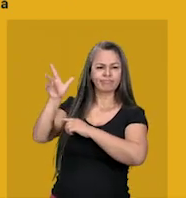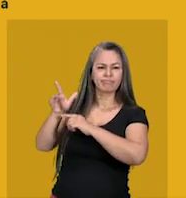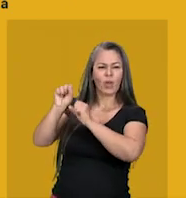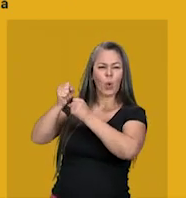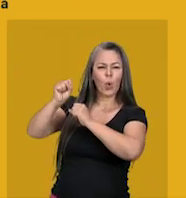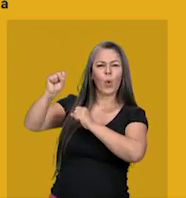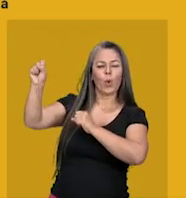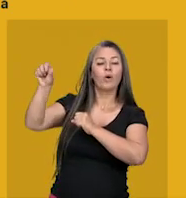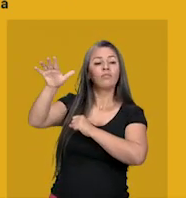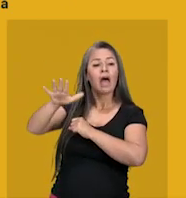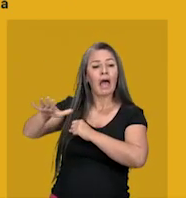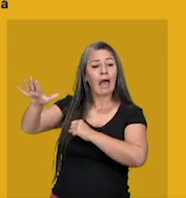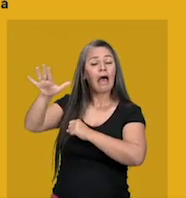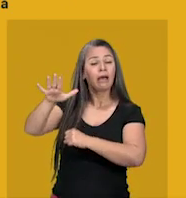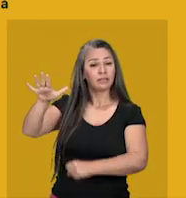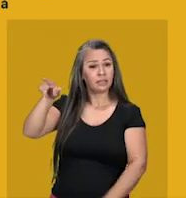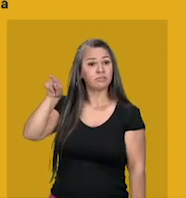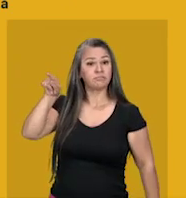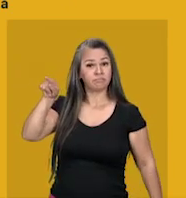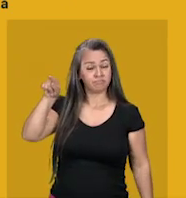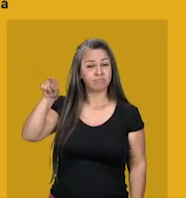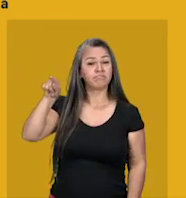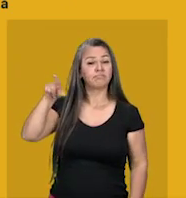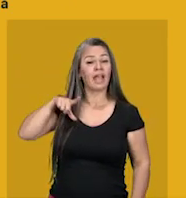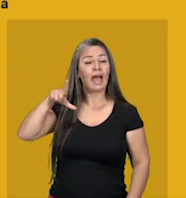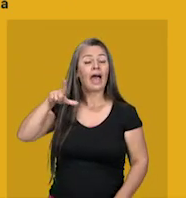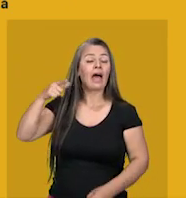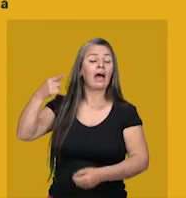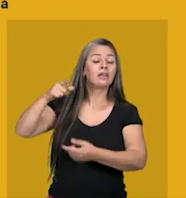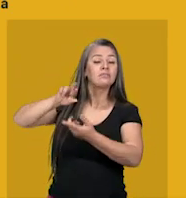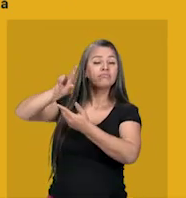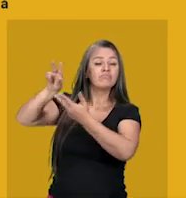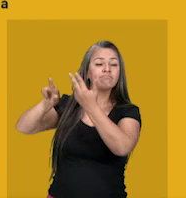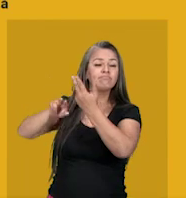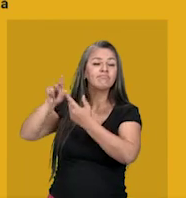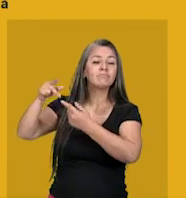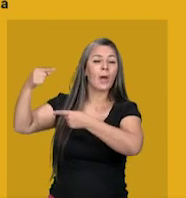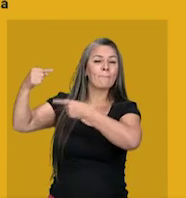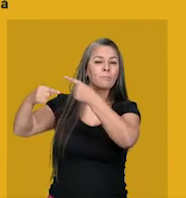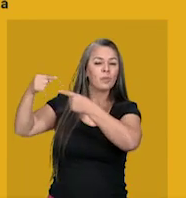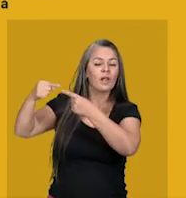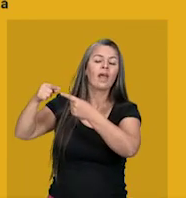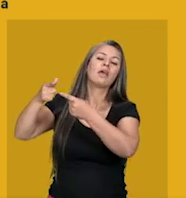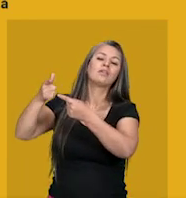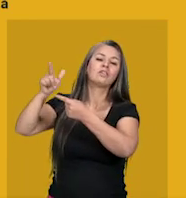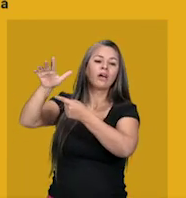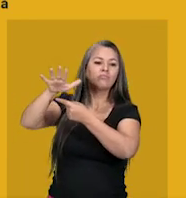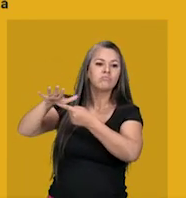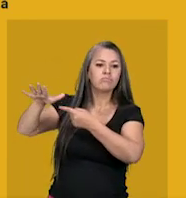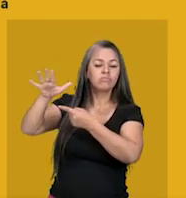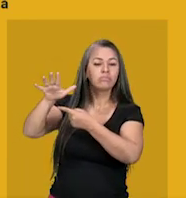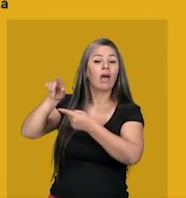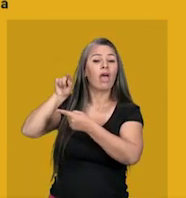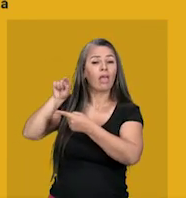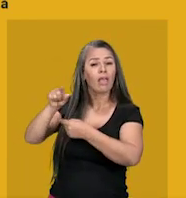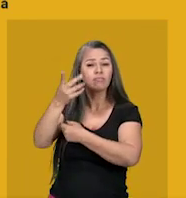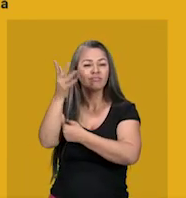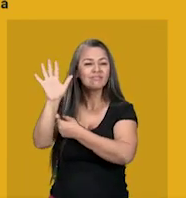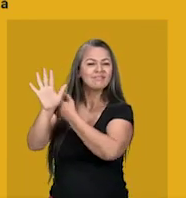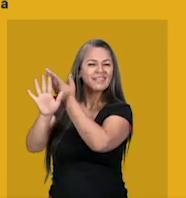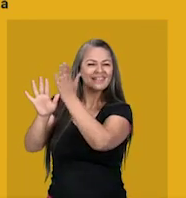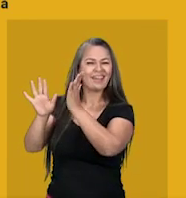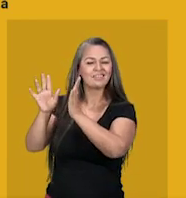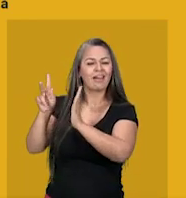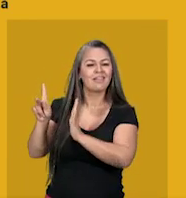localização, regionalização, a divisão político-territorial, né? E elementos físico-naturais